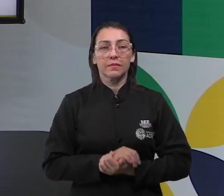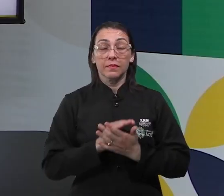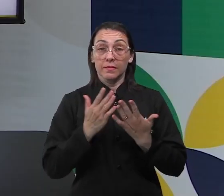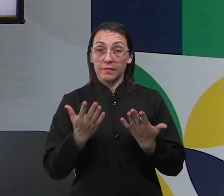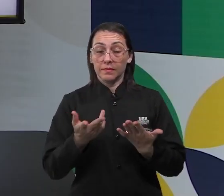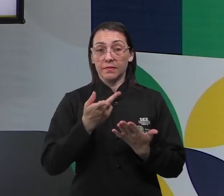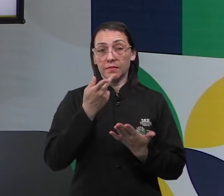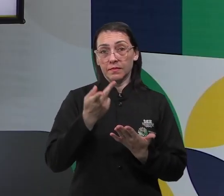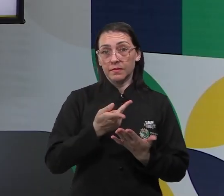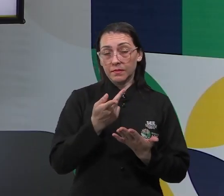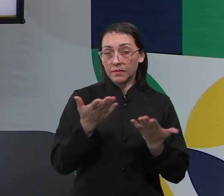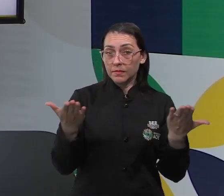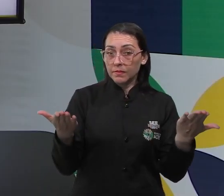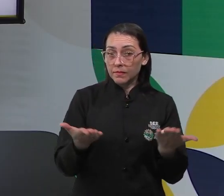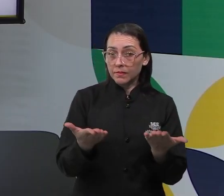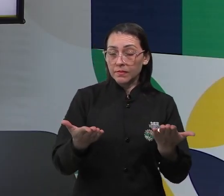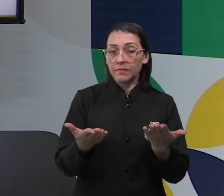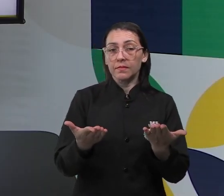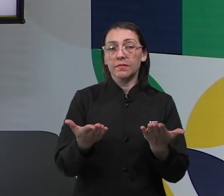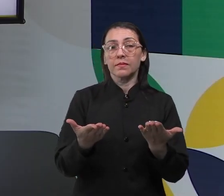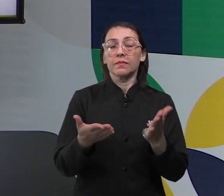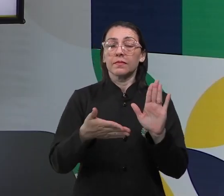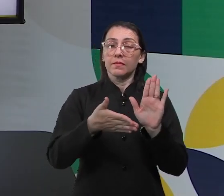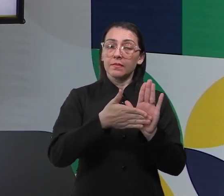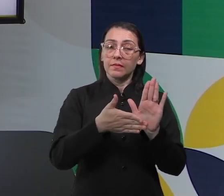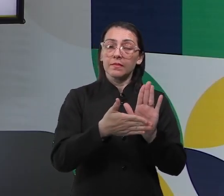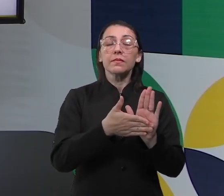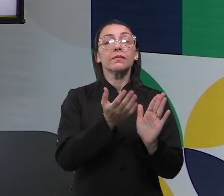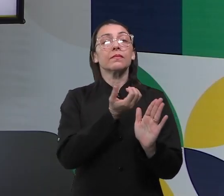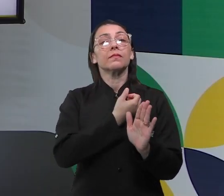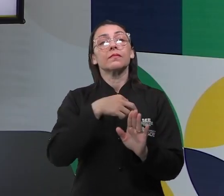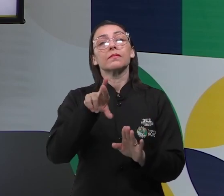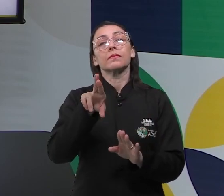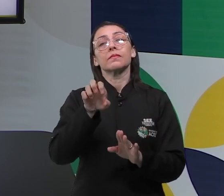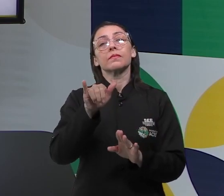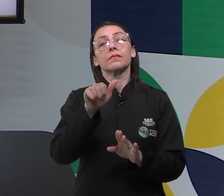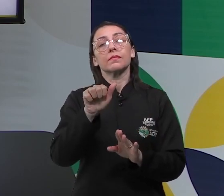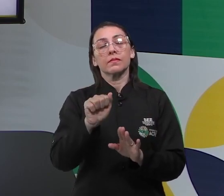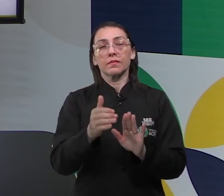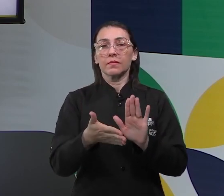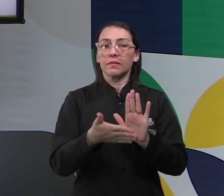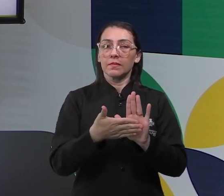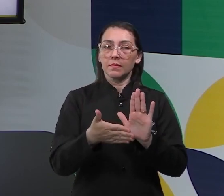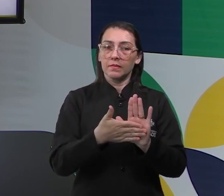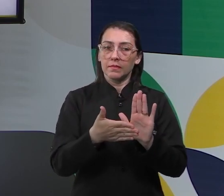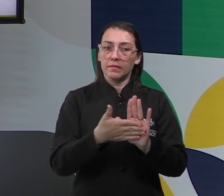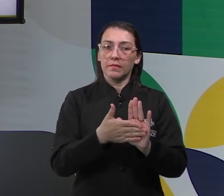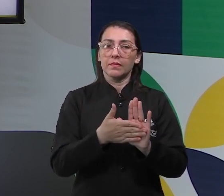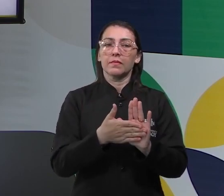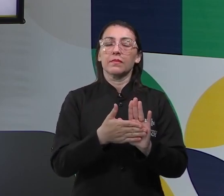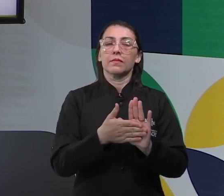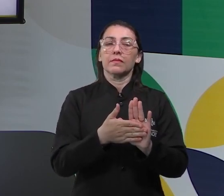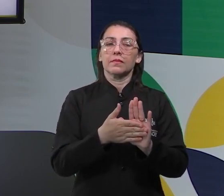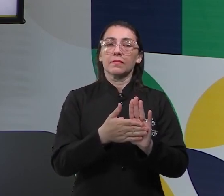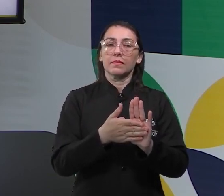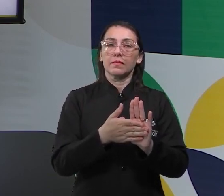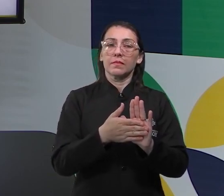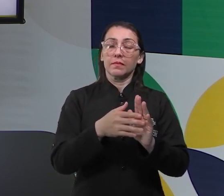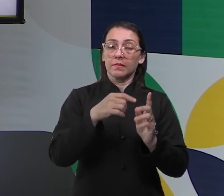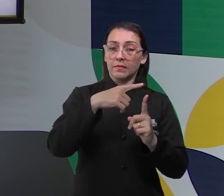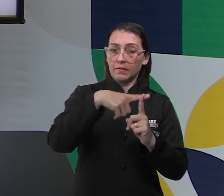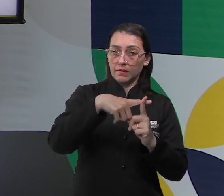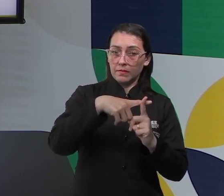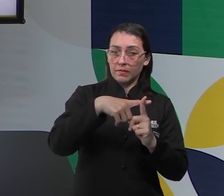vamos falar um pouco sobre as propriedades dos números reais, que são as propriedades operatórias, tanto para a